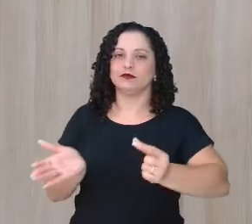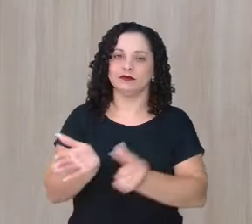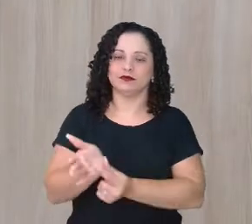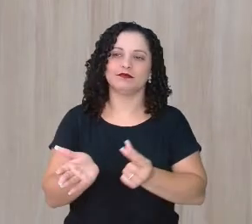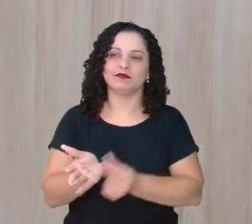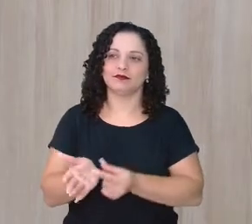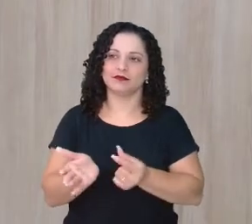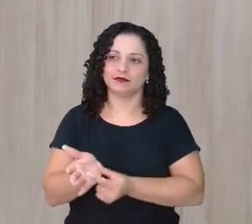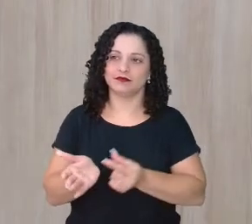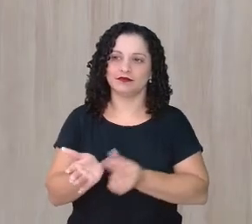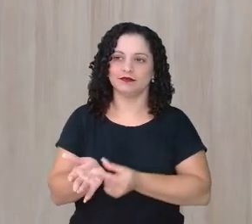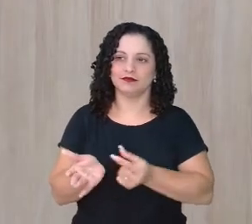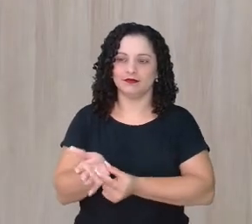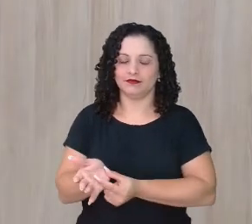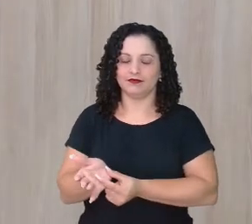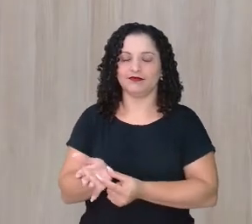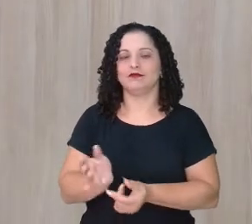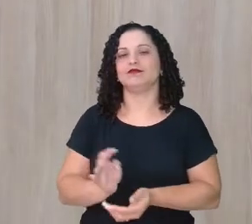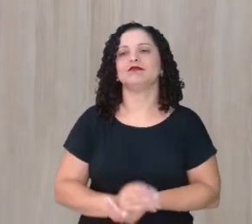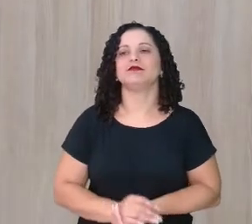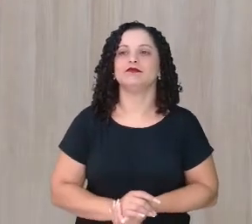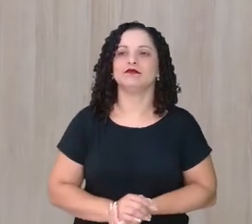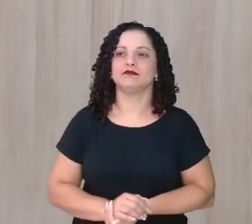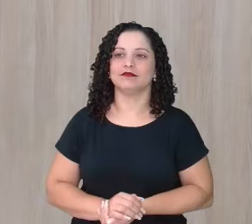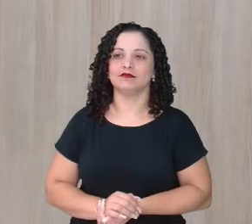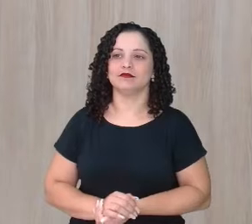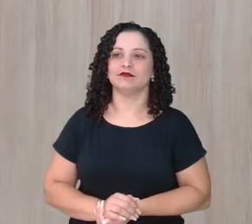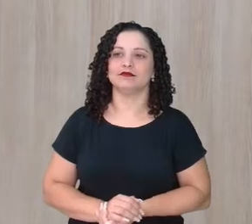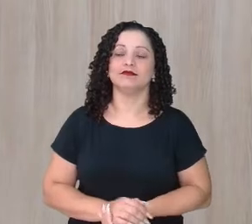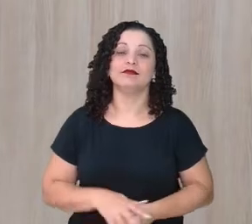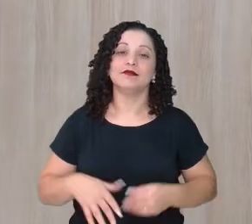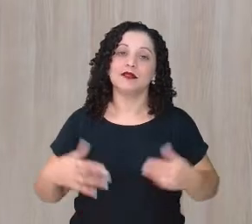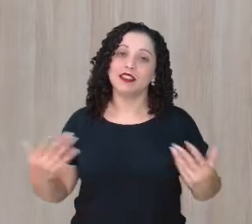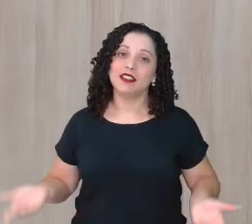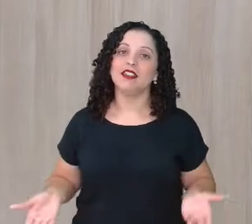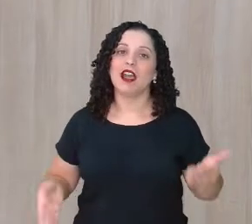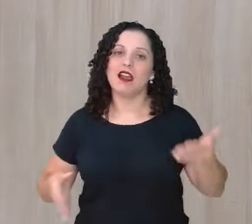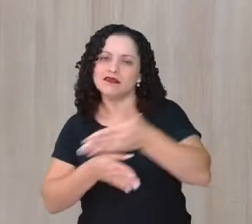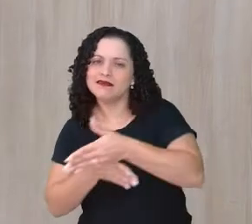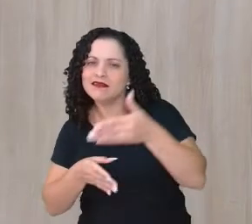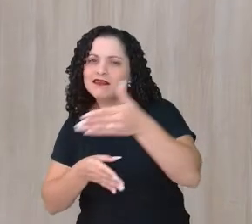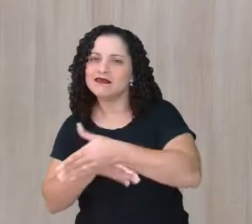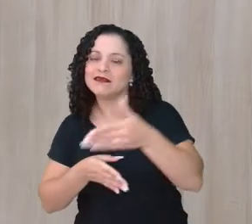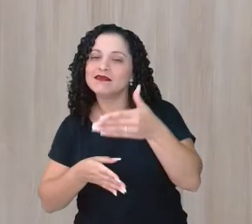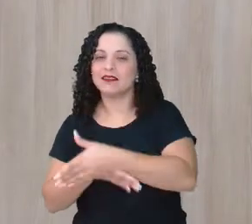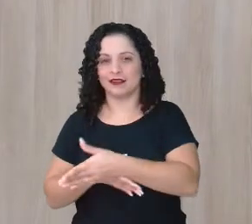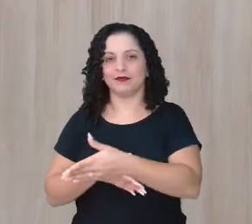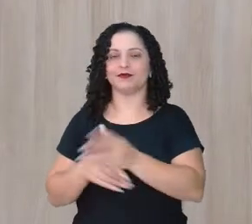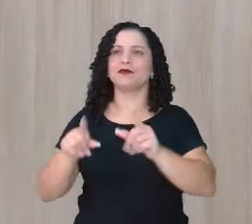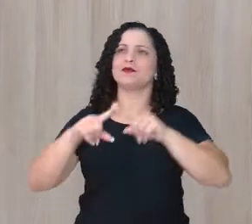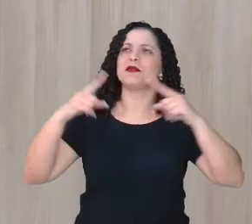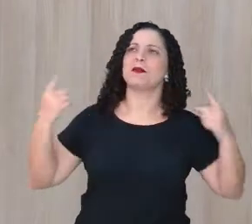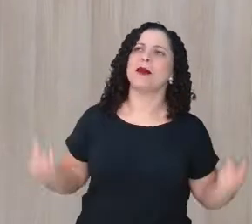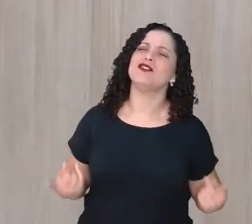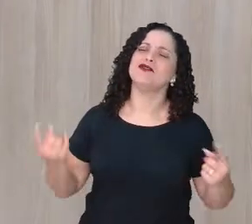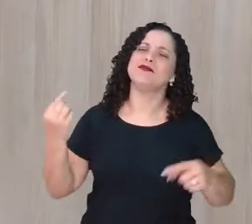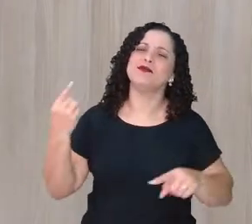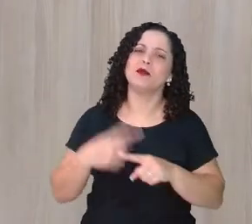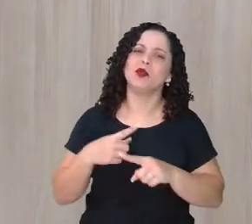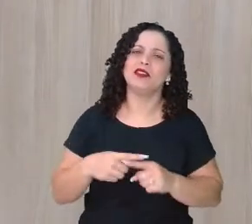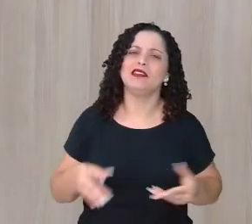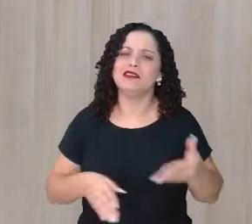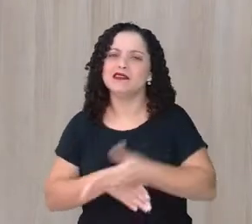para esses aplicativos, para esses QR Codes, e vocês vão entrar no aplicativo. Mas, professora, para que entrar